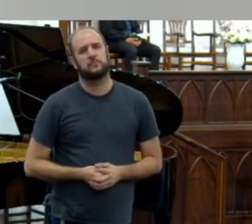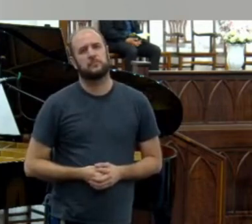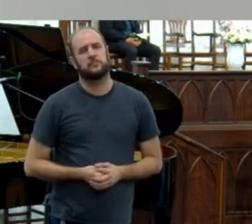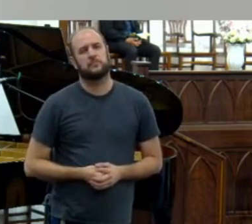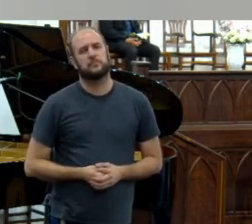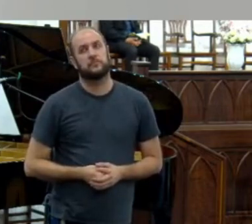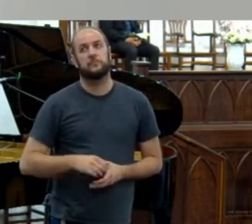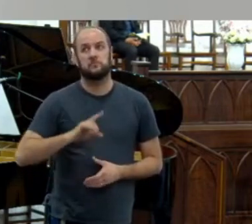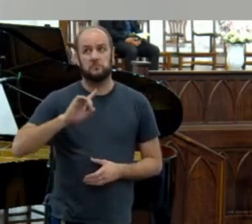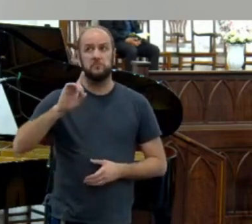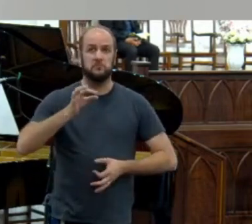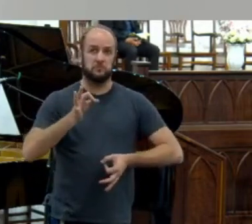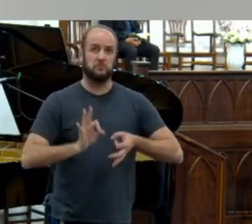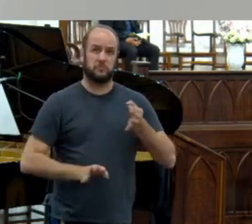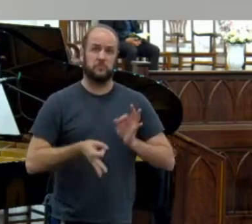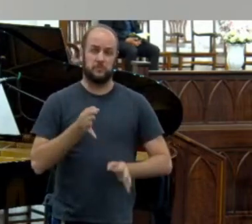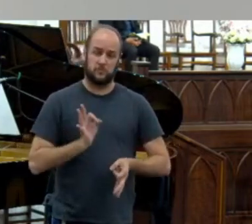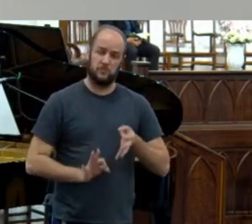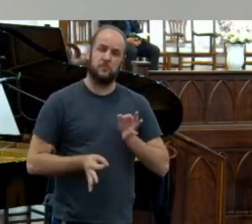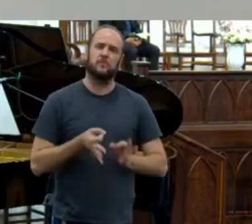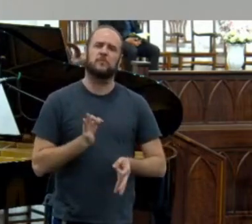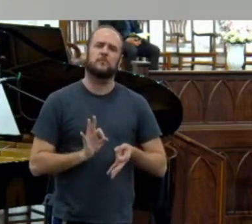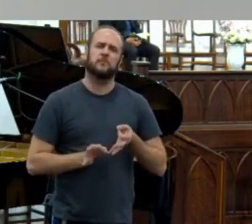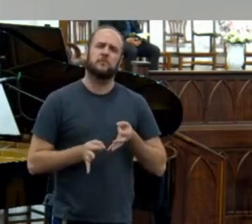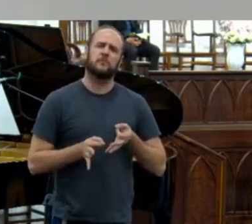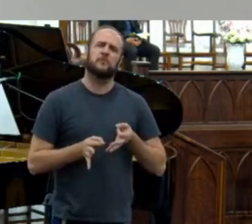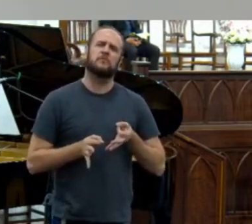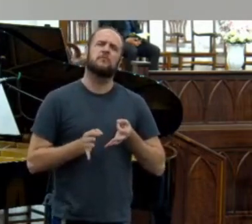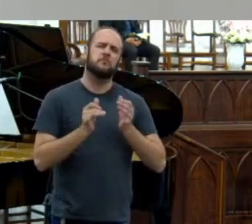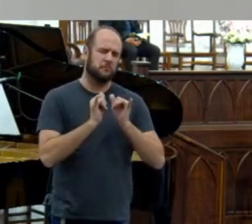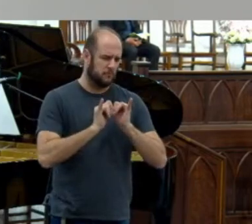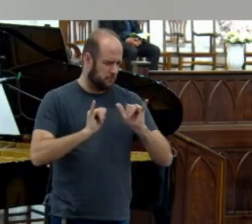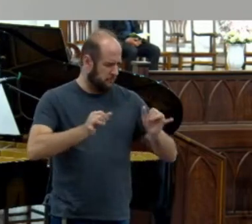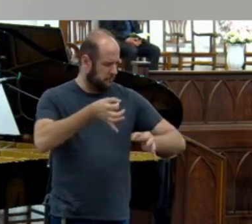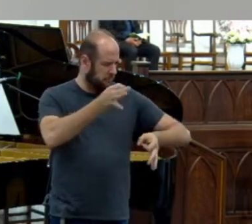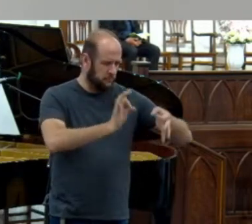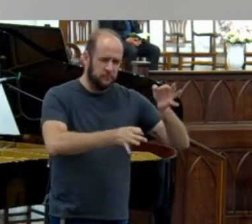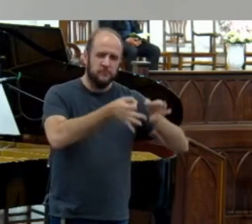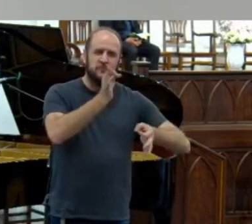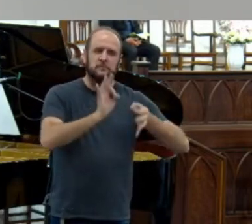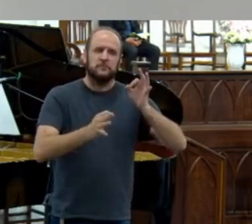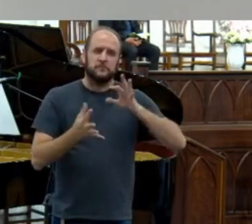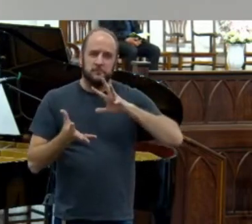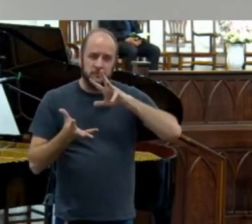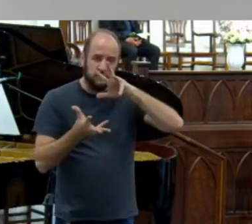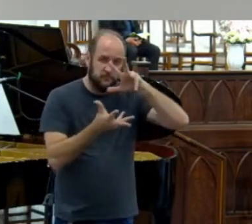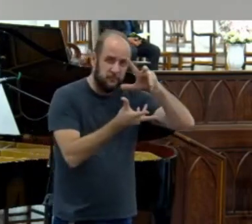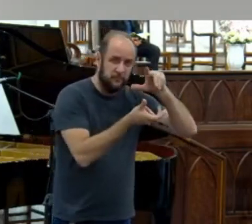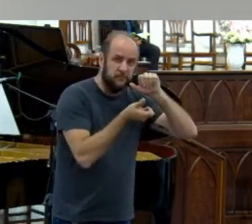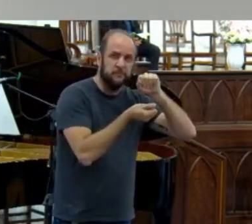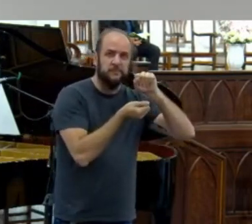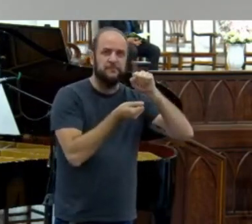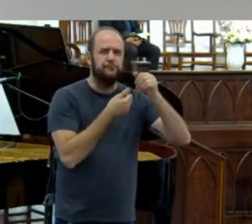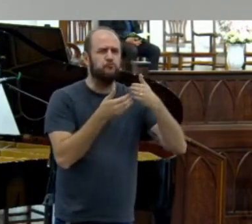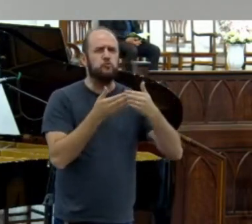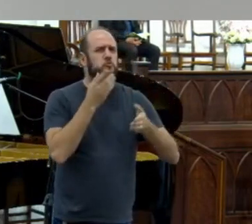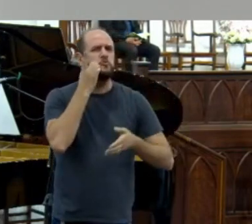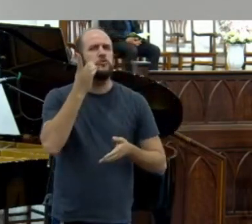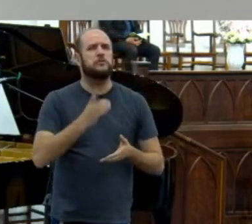Deus é juiz e Ele vai trazer julgamento sobre este mundo a qualquer